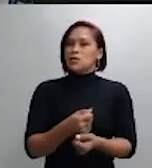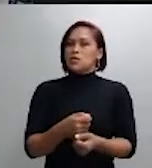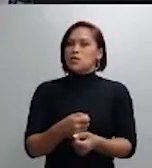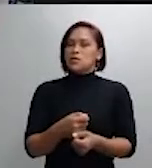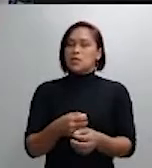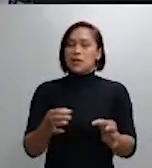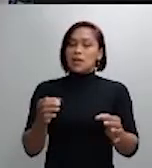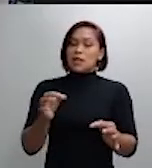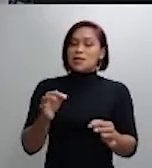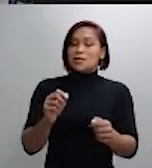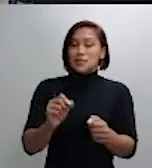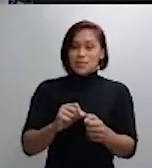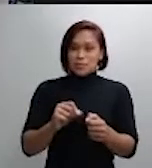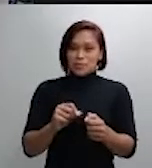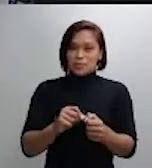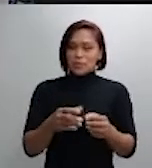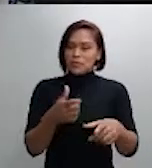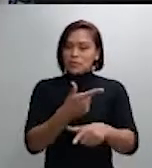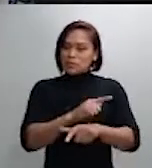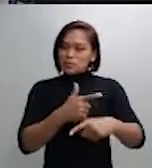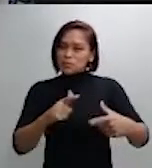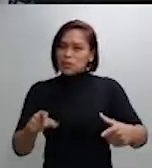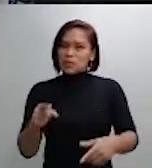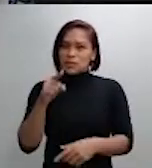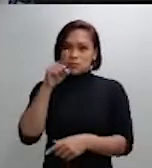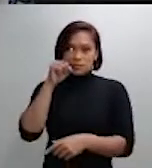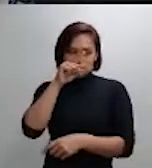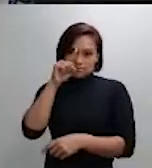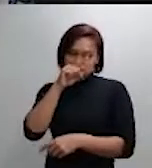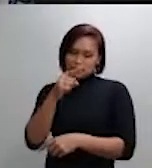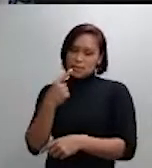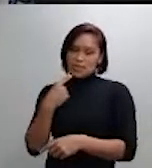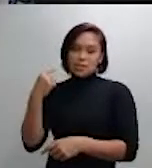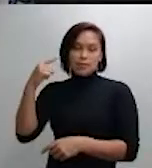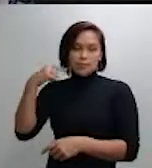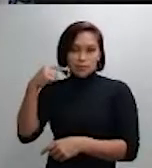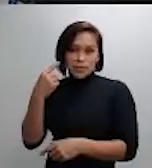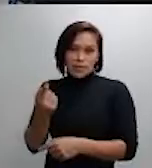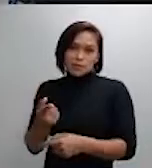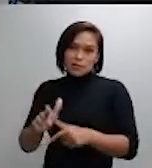como amplificador do risco associado à litigância,